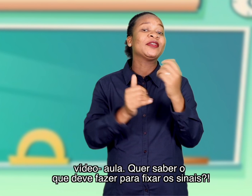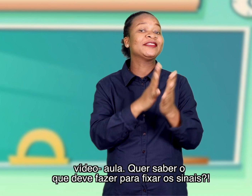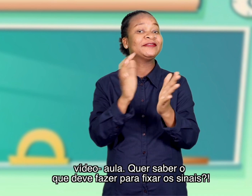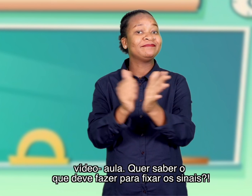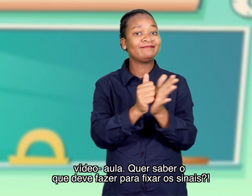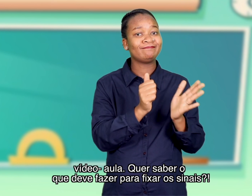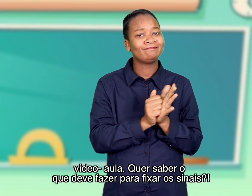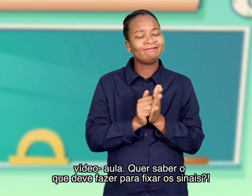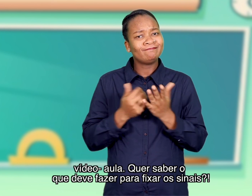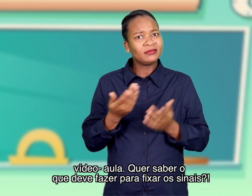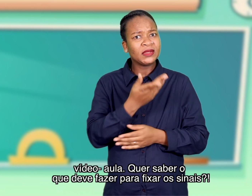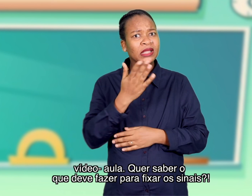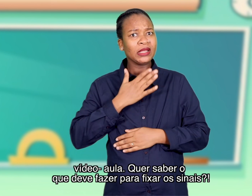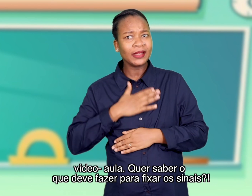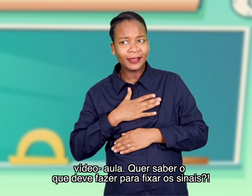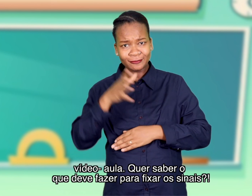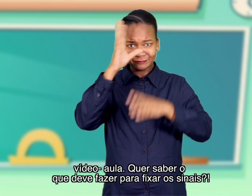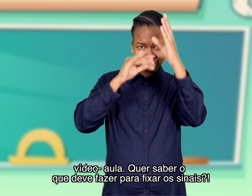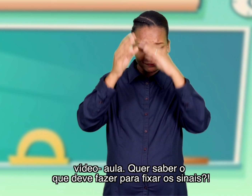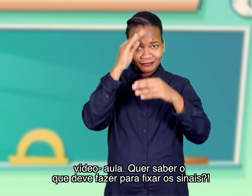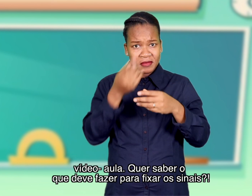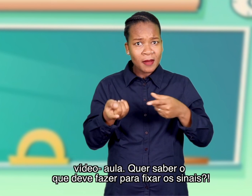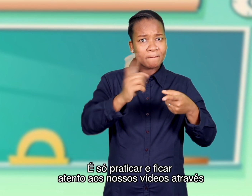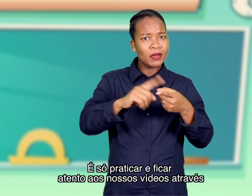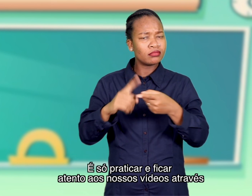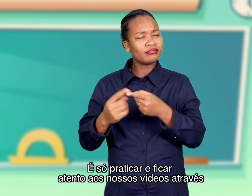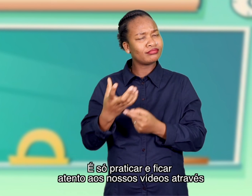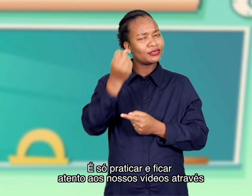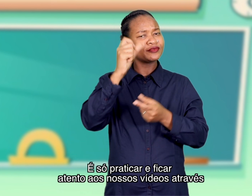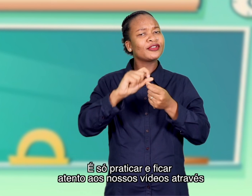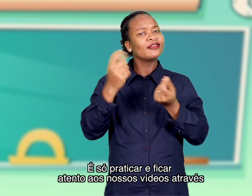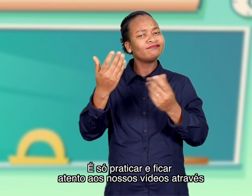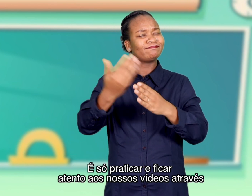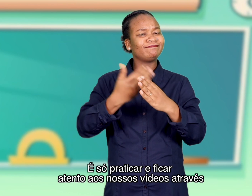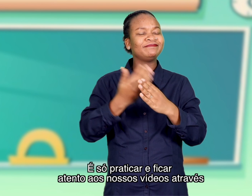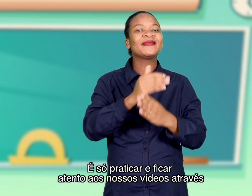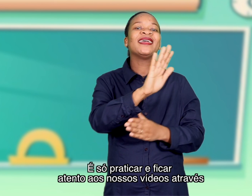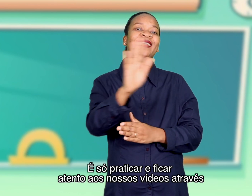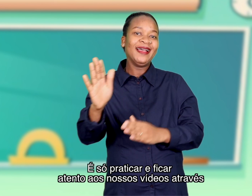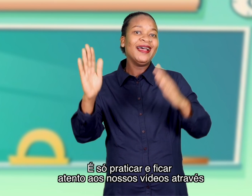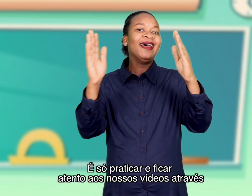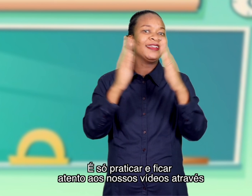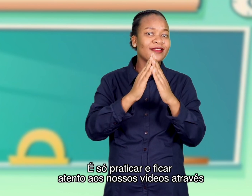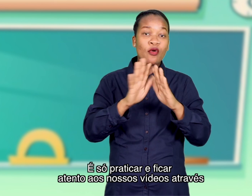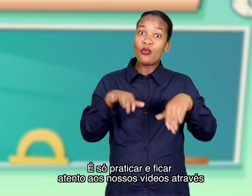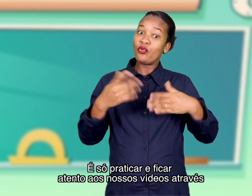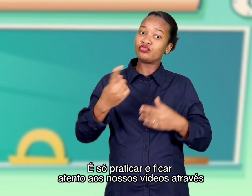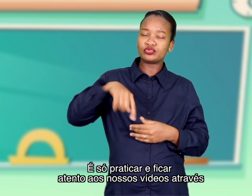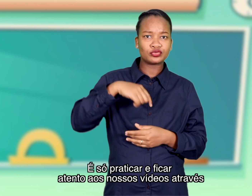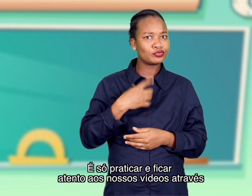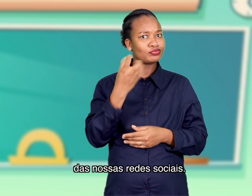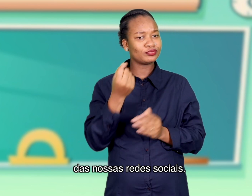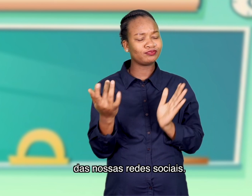videoaula. Quer saber o que deve fazer para fixar os sinais? É só praticar e ficar atento aos nossos